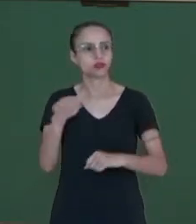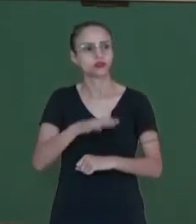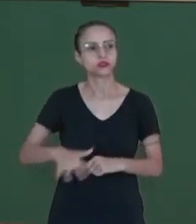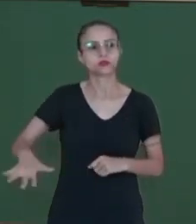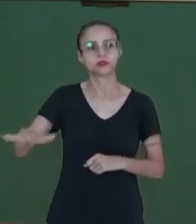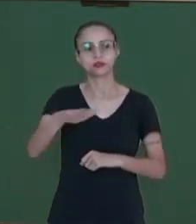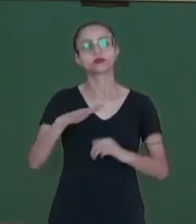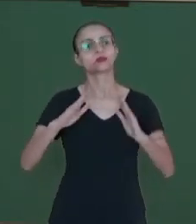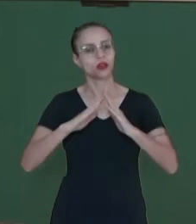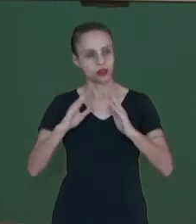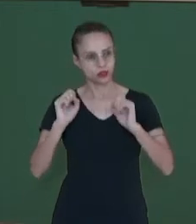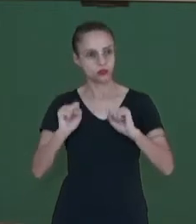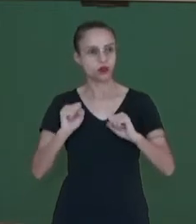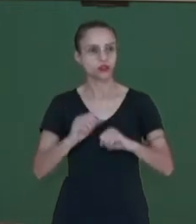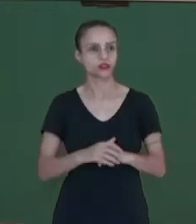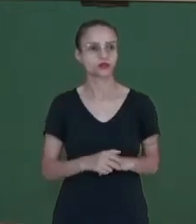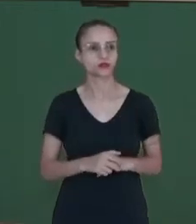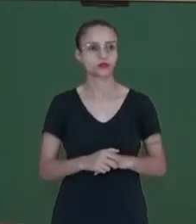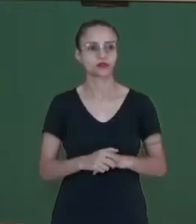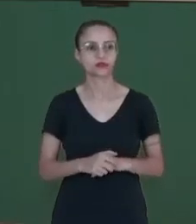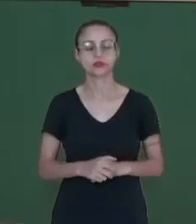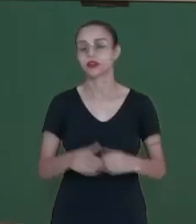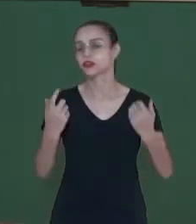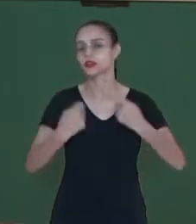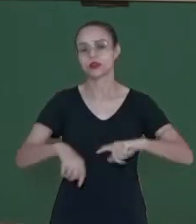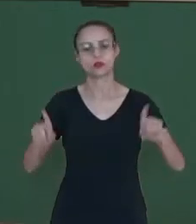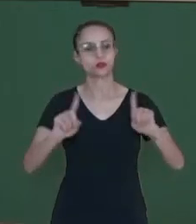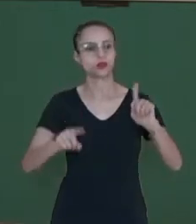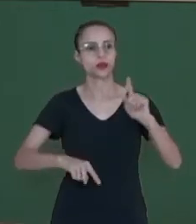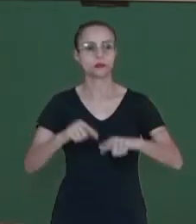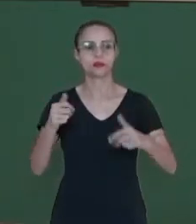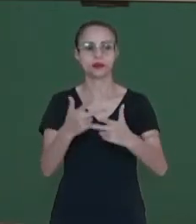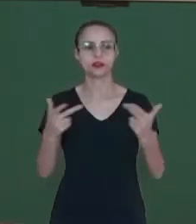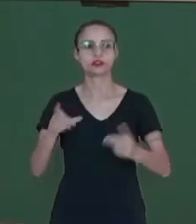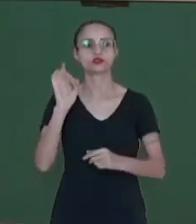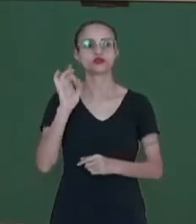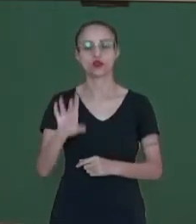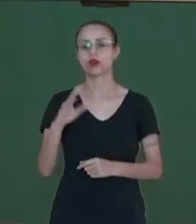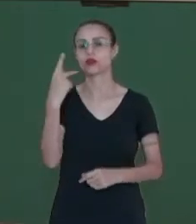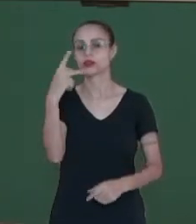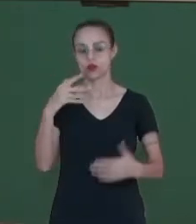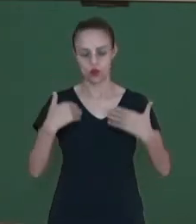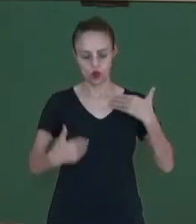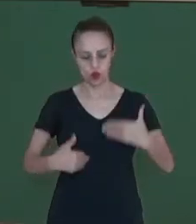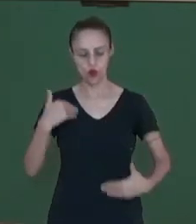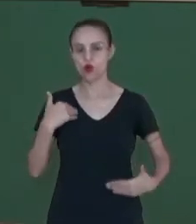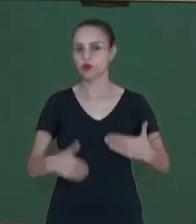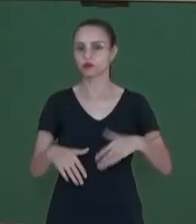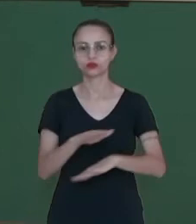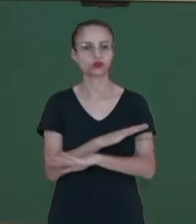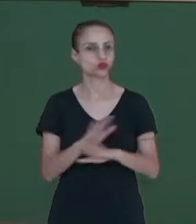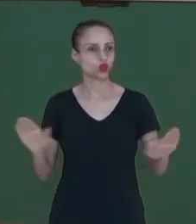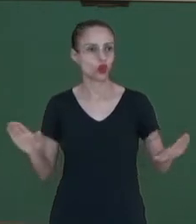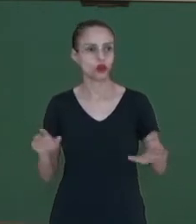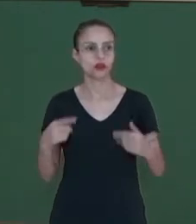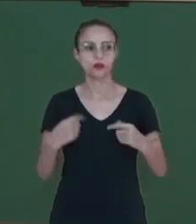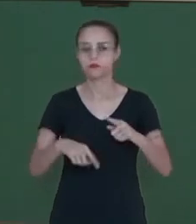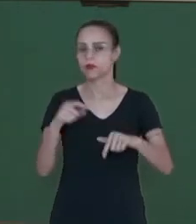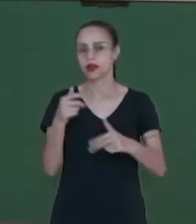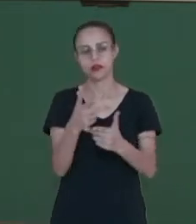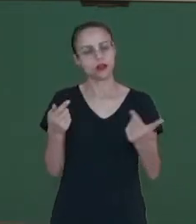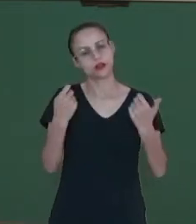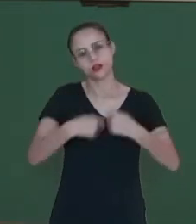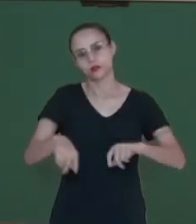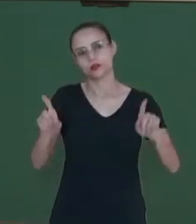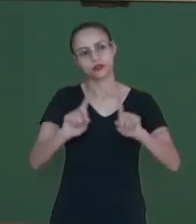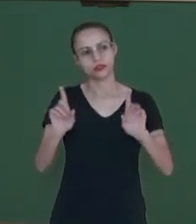ser praticado até em casa. Não necessita de material, só o necessário pelo seu corpo. Então, ele não tem material, né? Não precisa usar o material